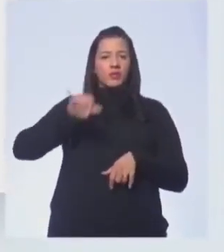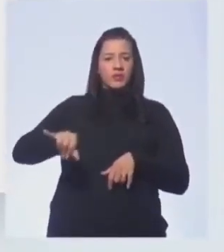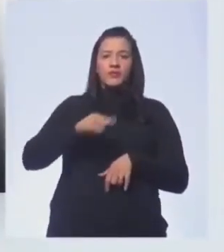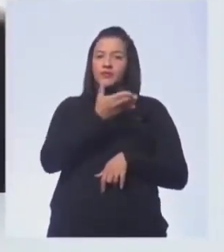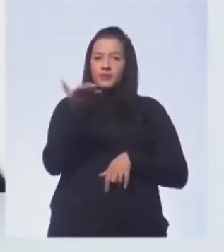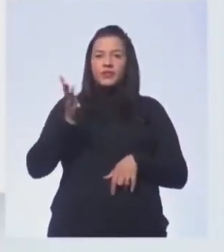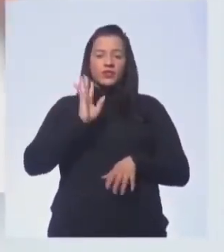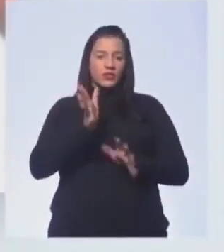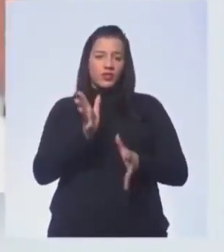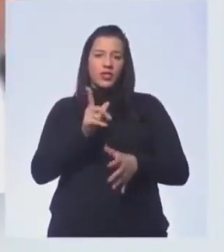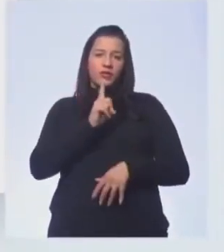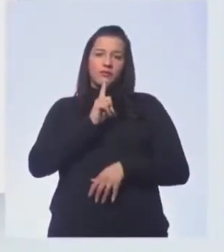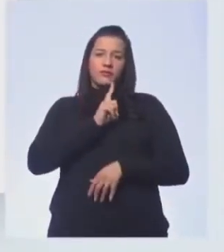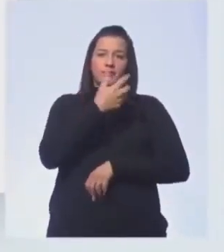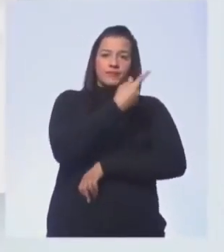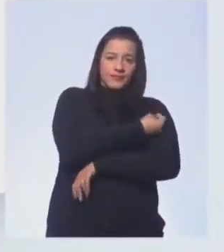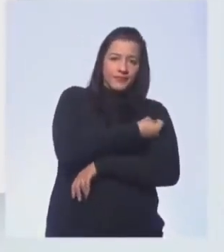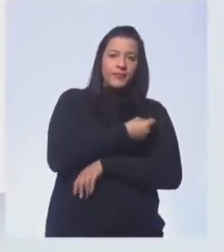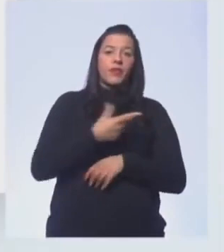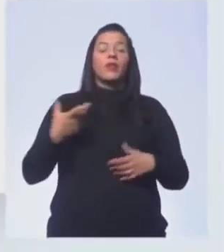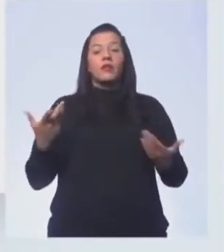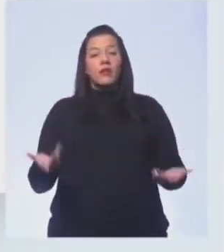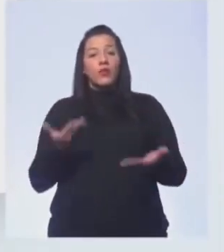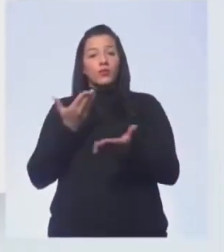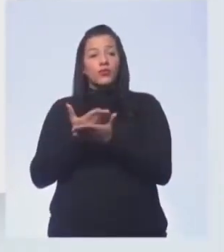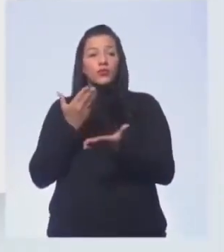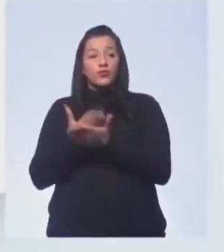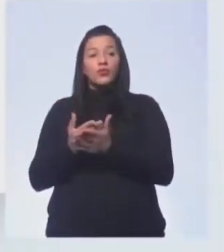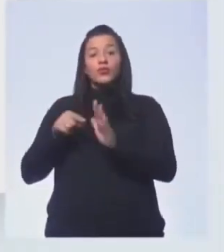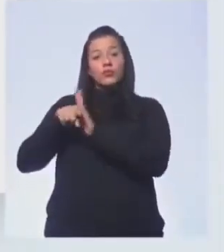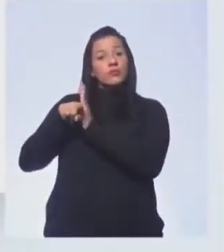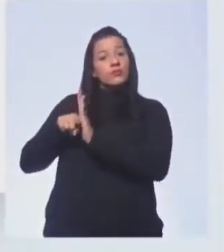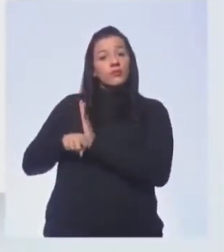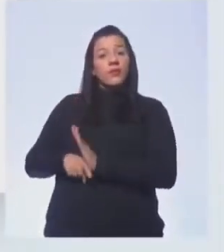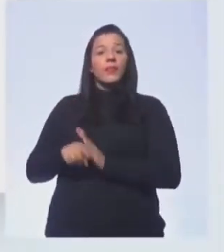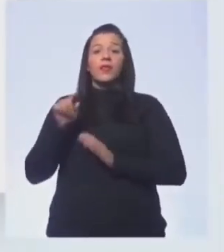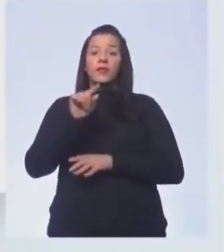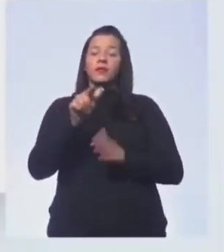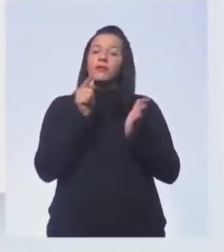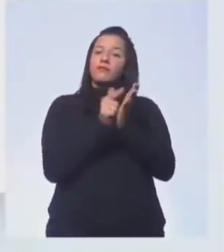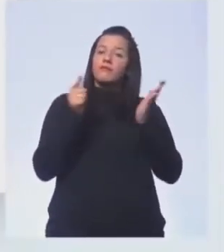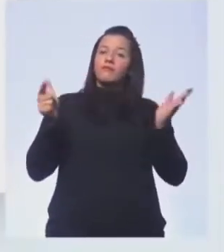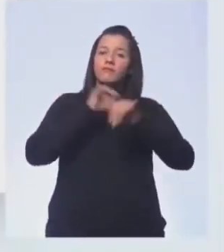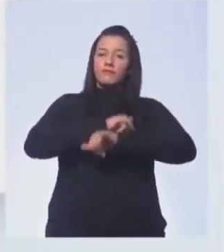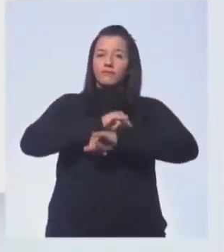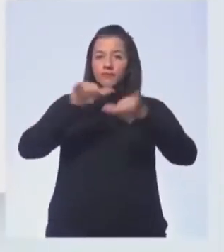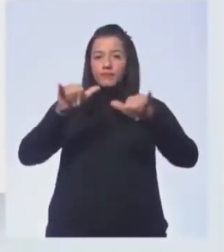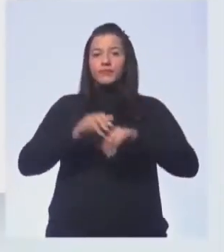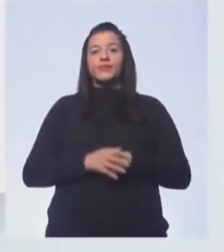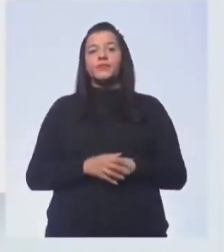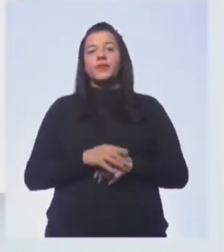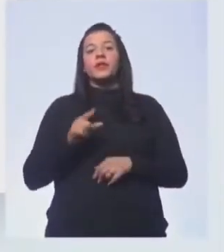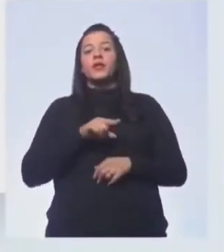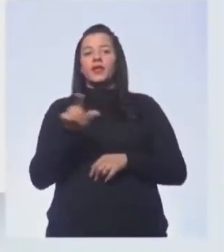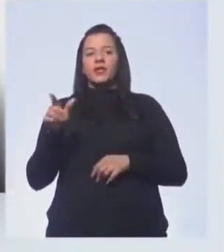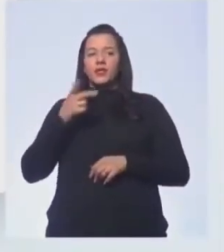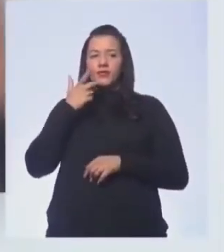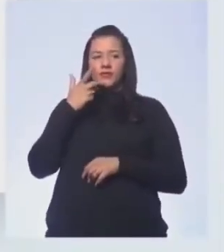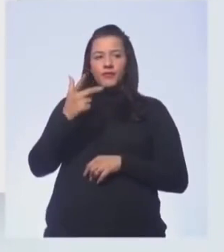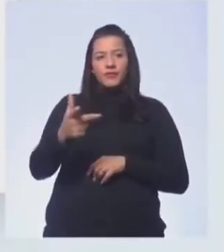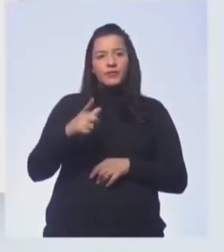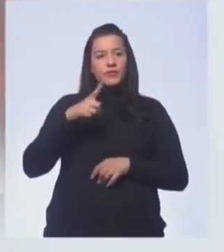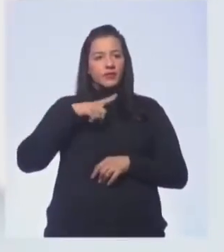já deve ter tomado. O estudo foi retratado pela própria revista que havia publicado. Wakefield teve